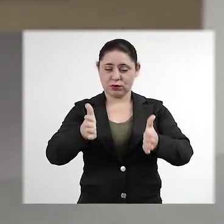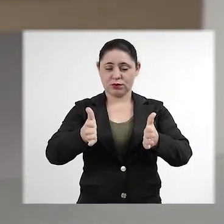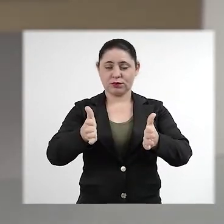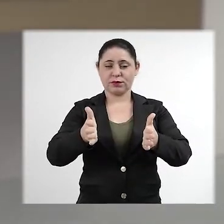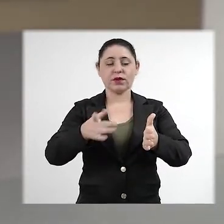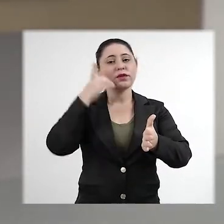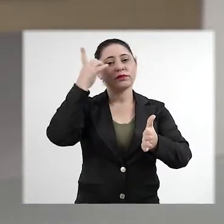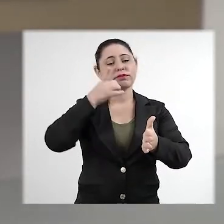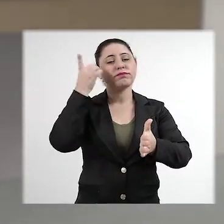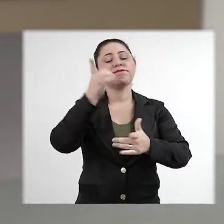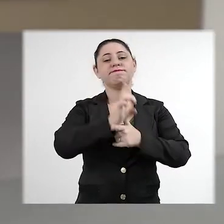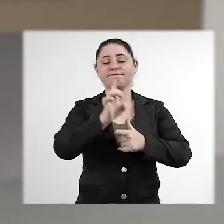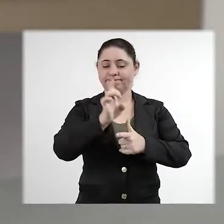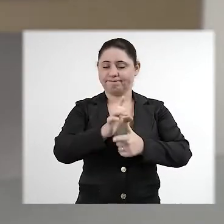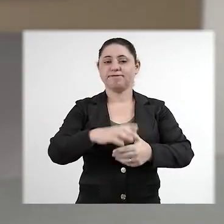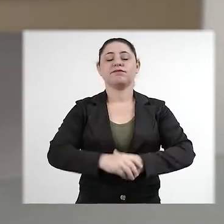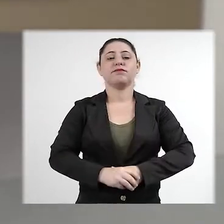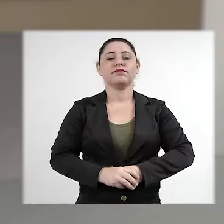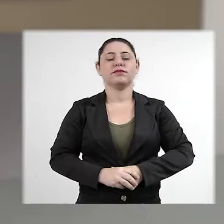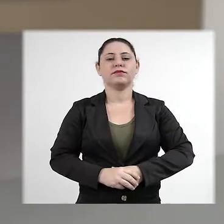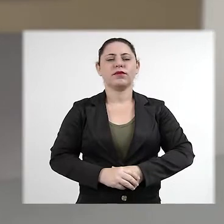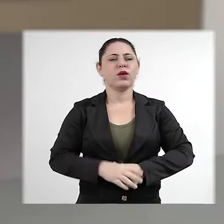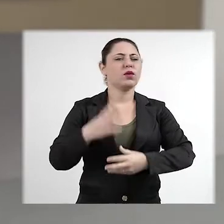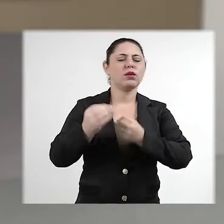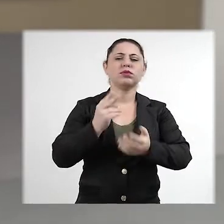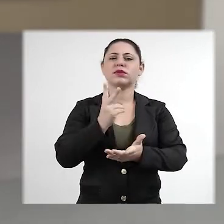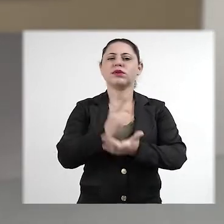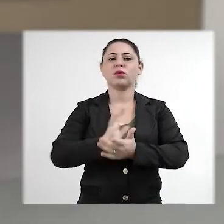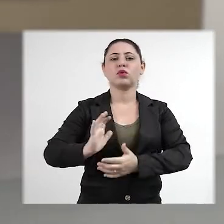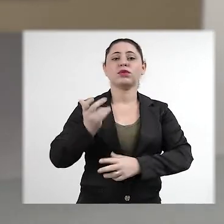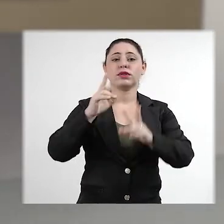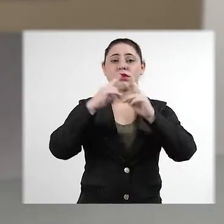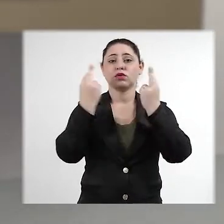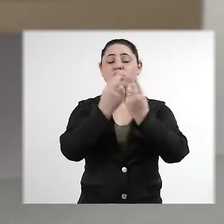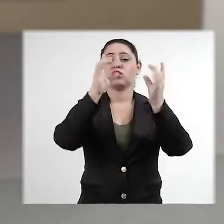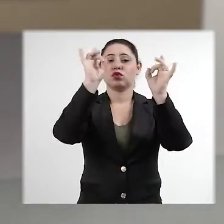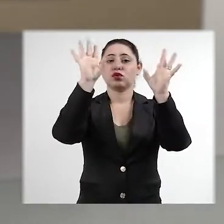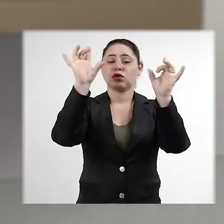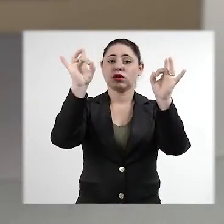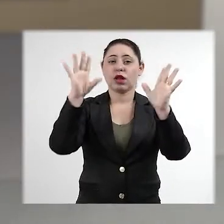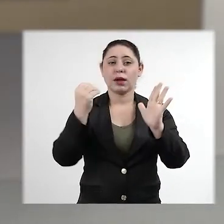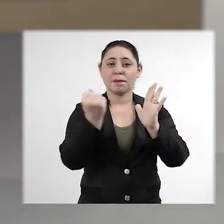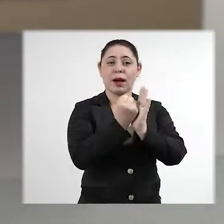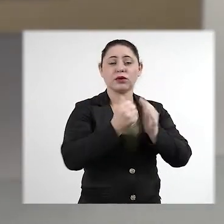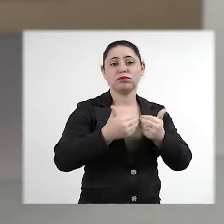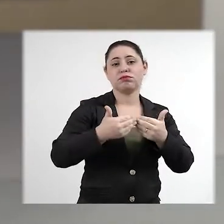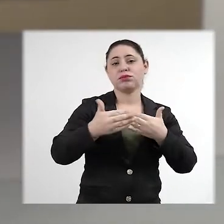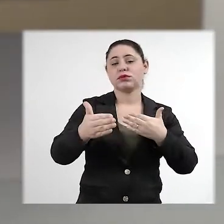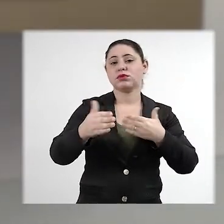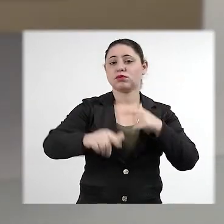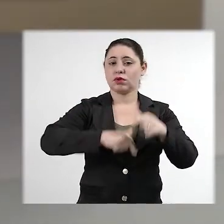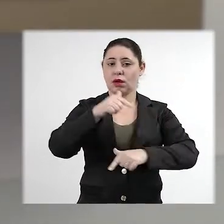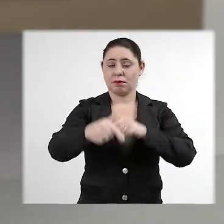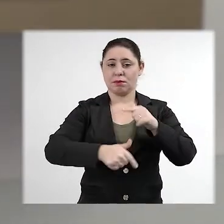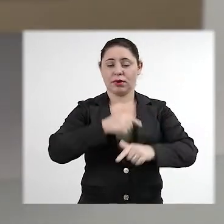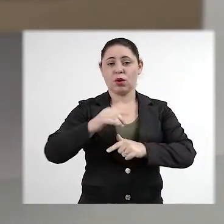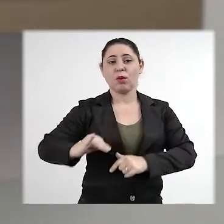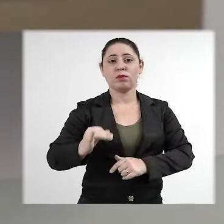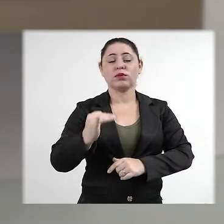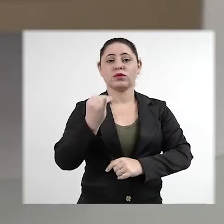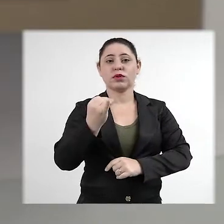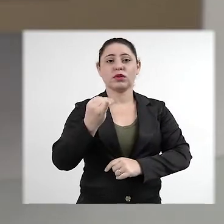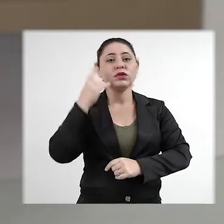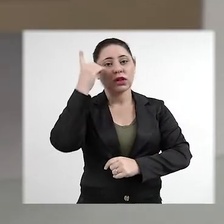11ª legislatura dos deputados da Lemes. Como sempre, acontece uma sessão solene que marca a abertura dos